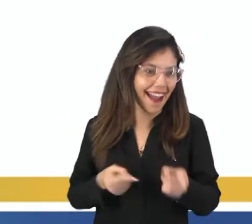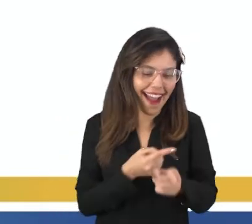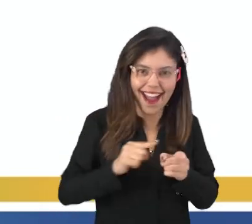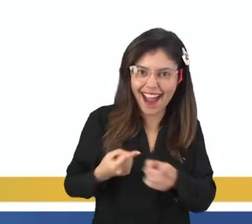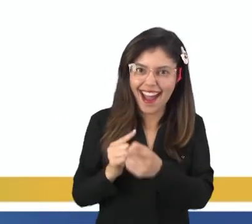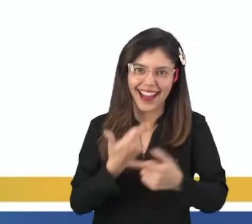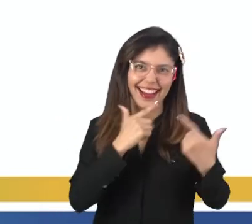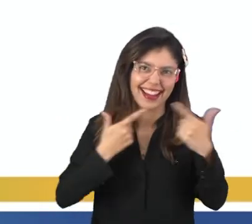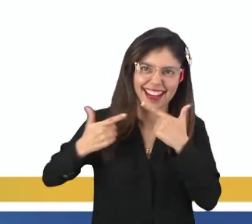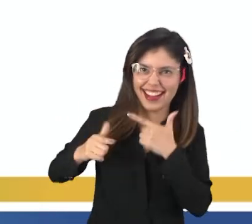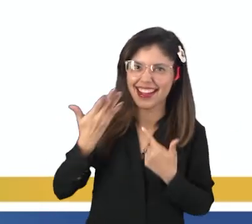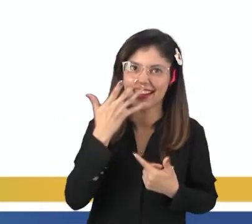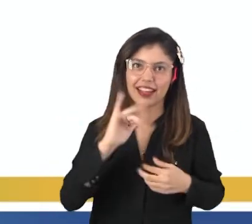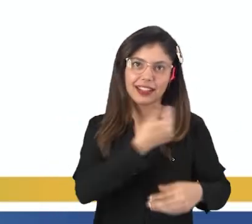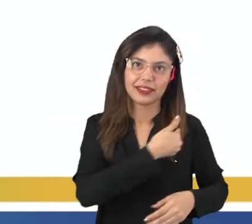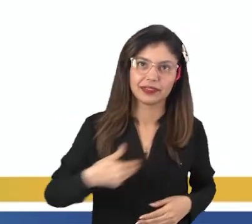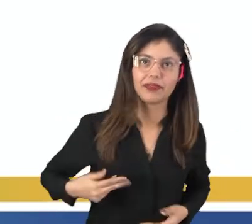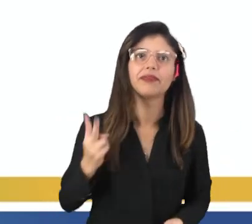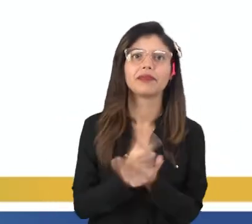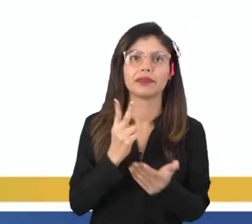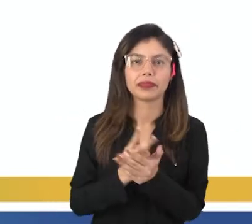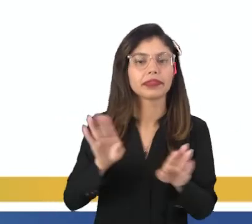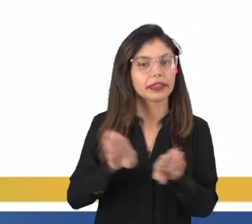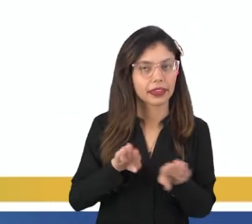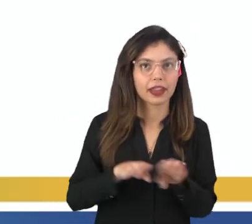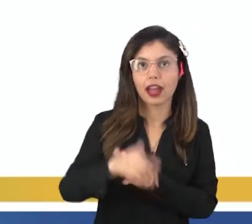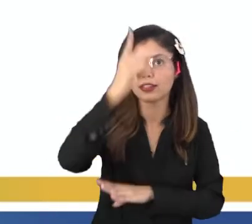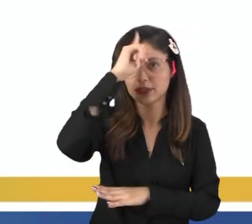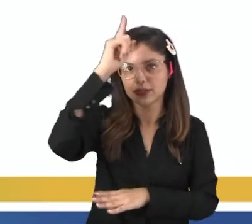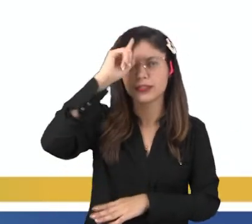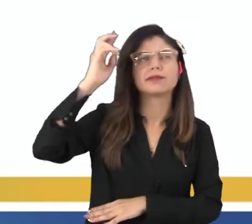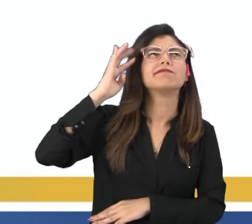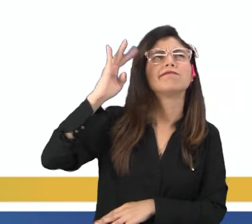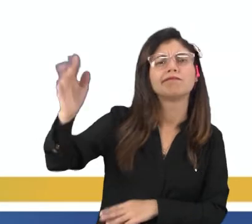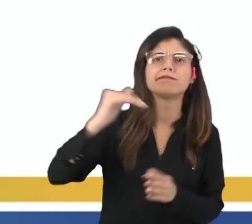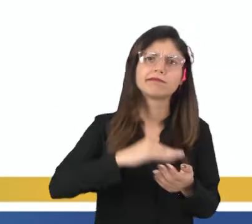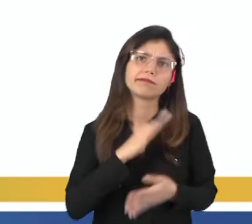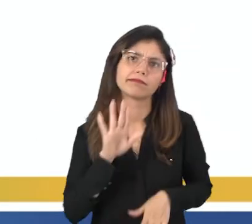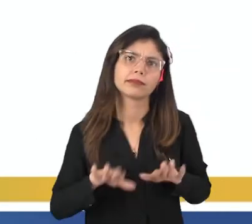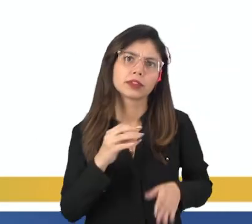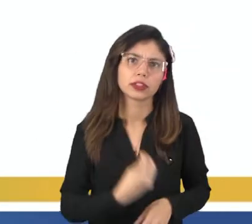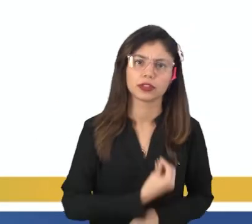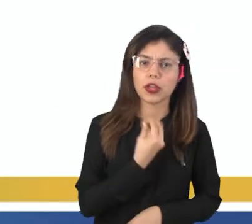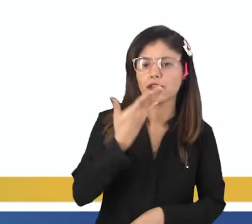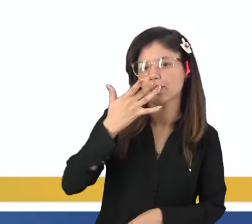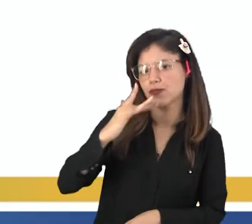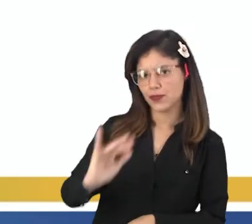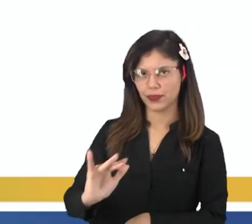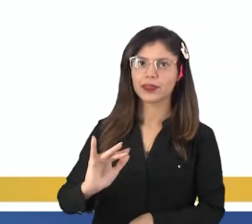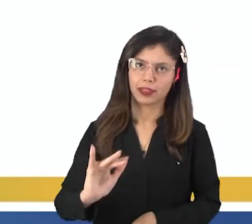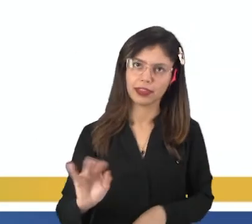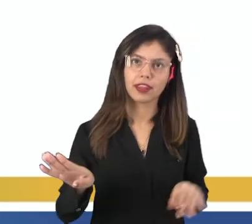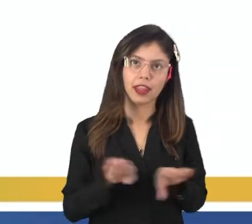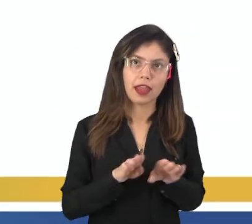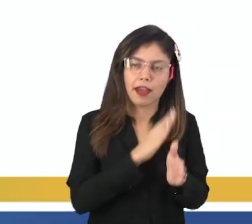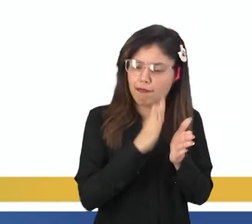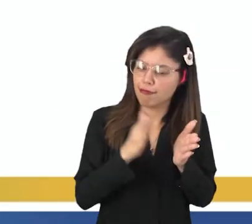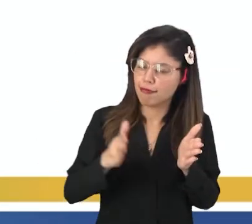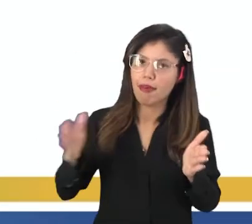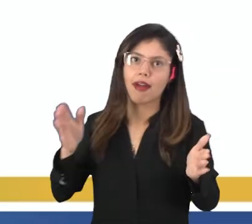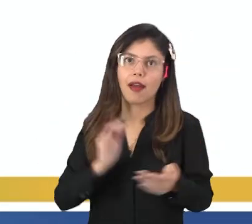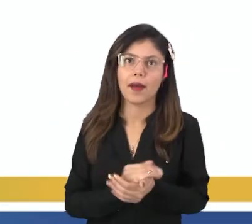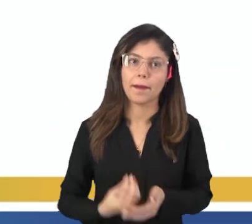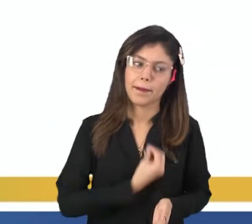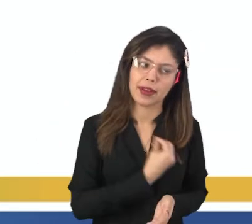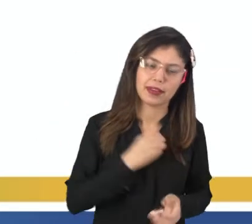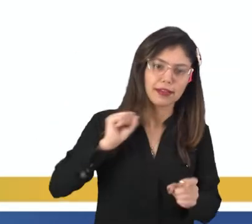riso no público infantil ao mesmo tempo em que leva o adulto a reflexões acerca de sua infância e de uma série de